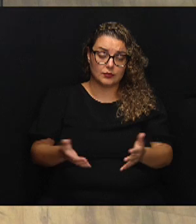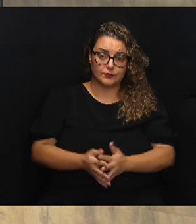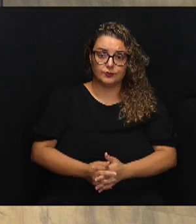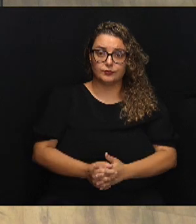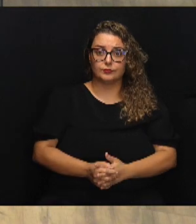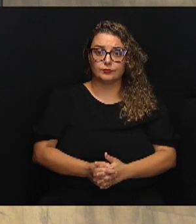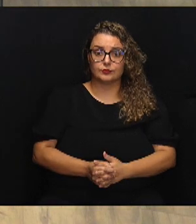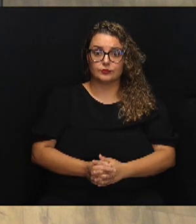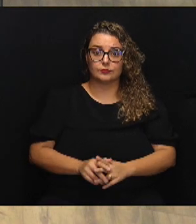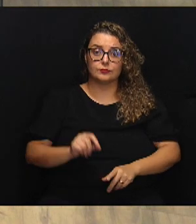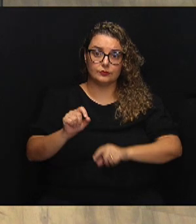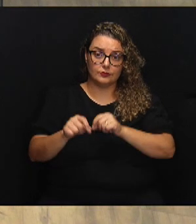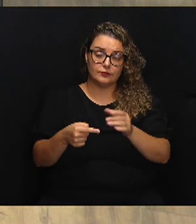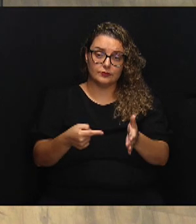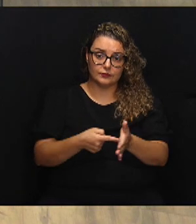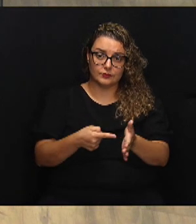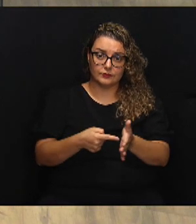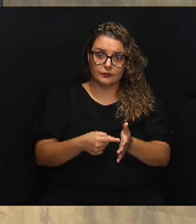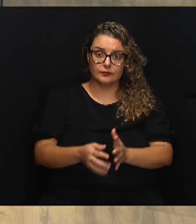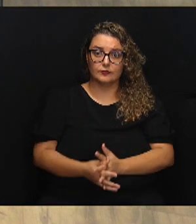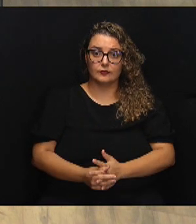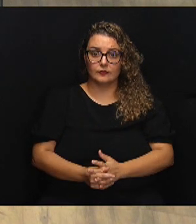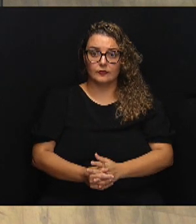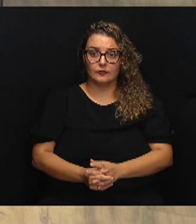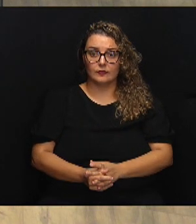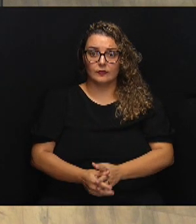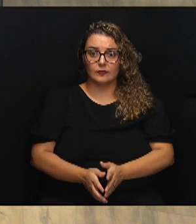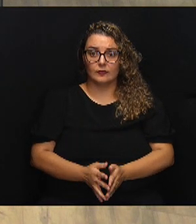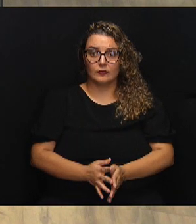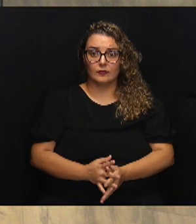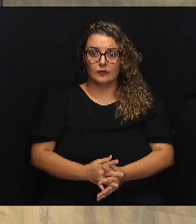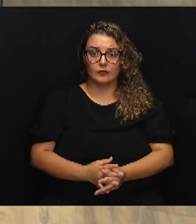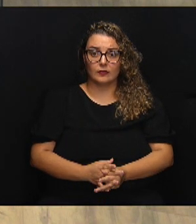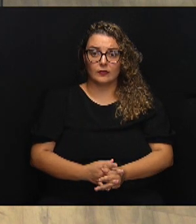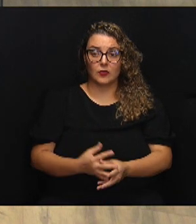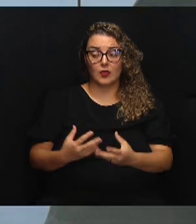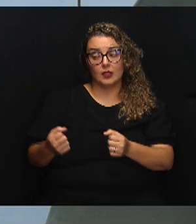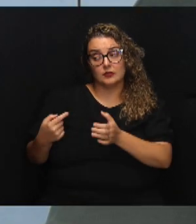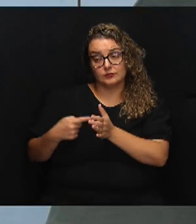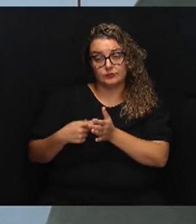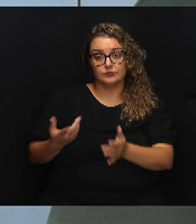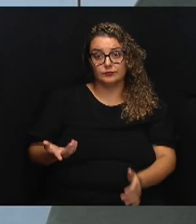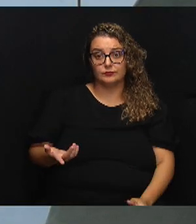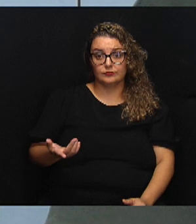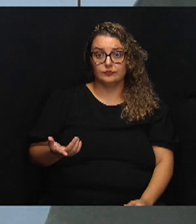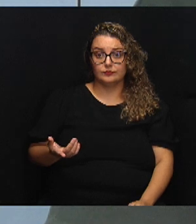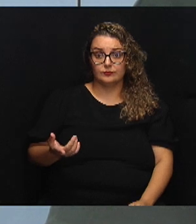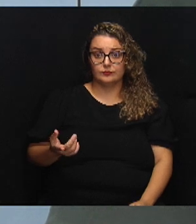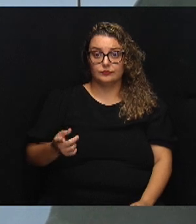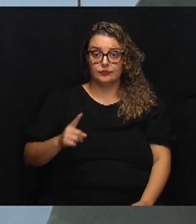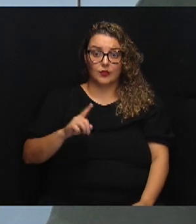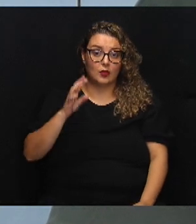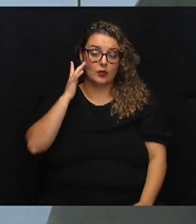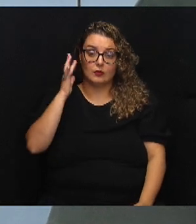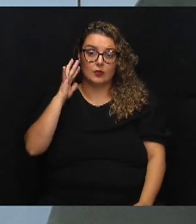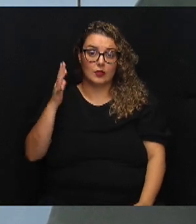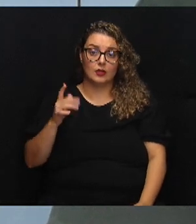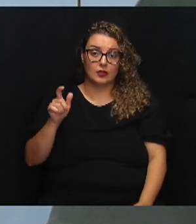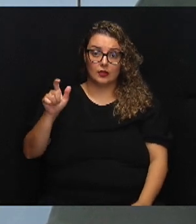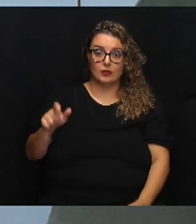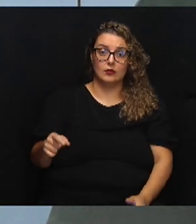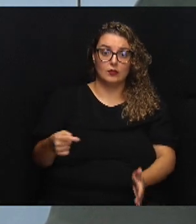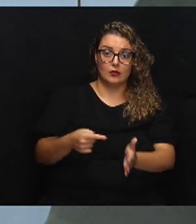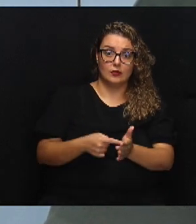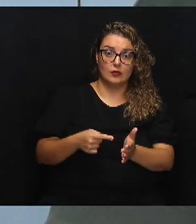está denunciando e quem pode ser denunciado, às vezes a pessoa não imagina o que o denunciado poderá fazer